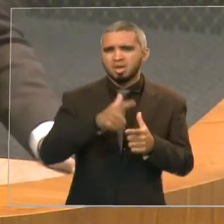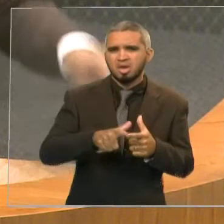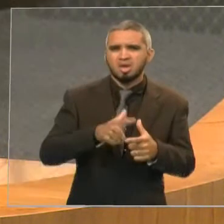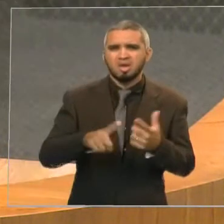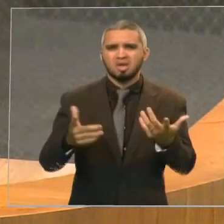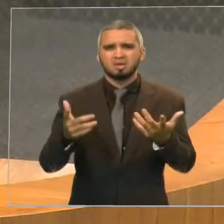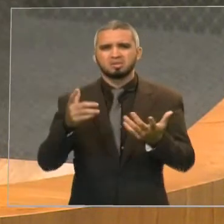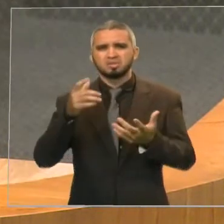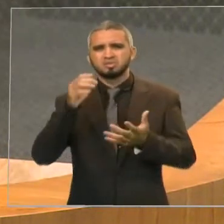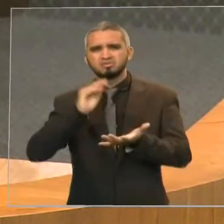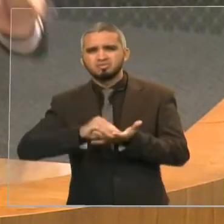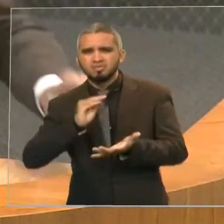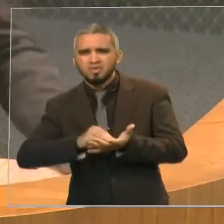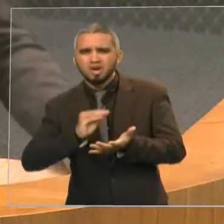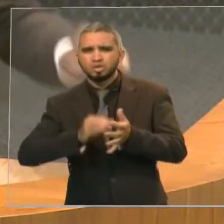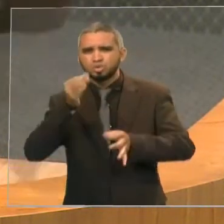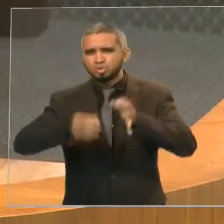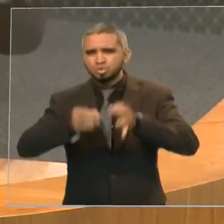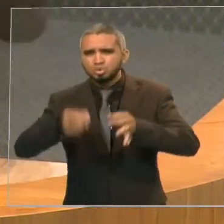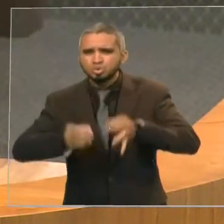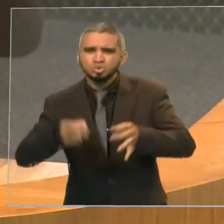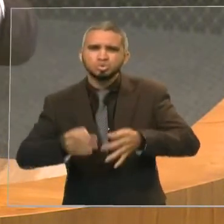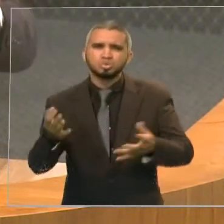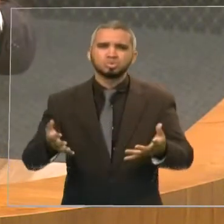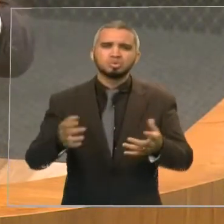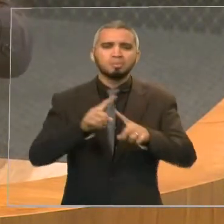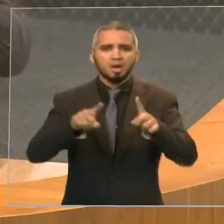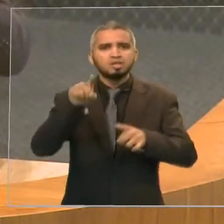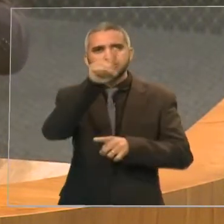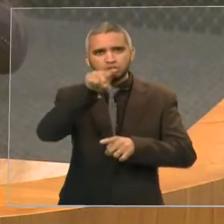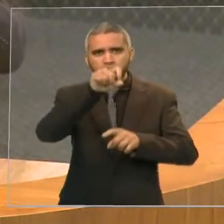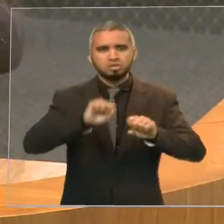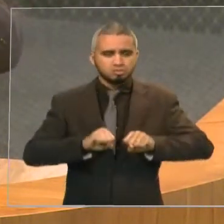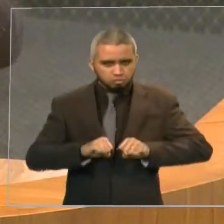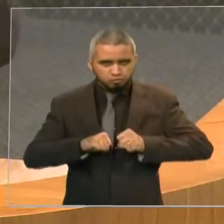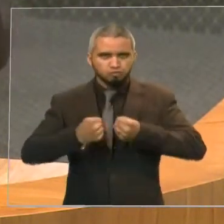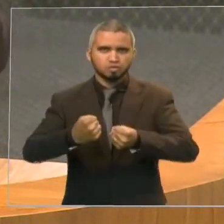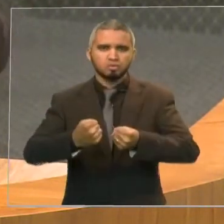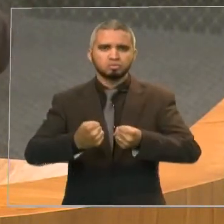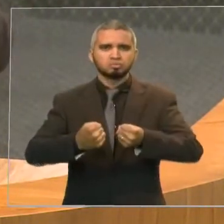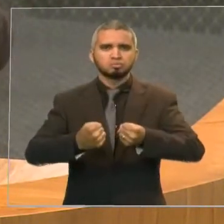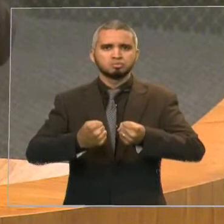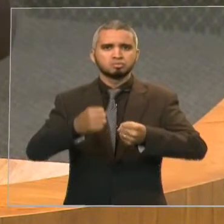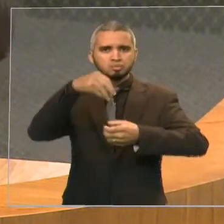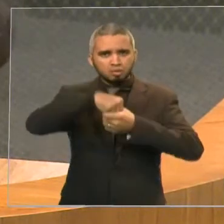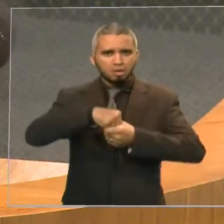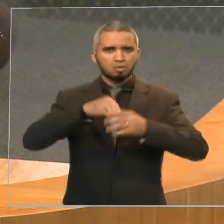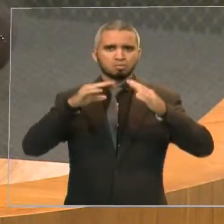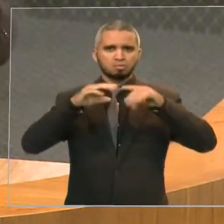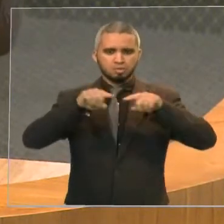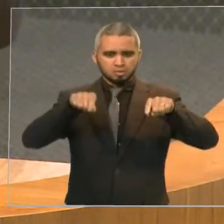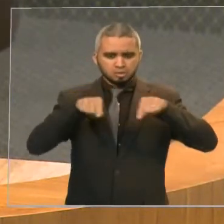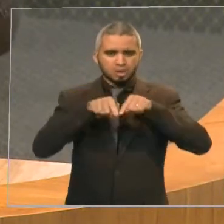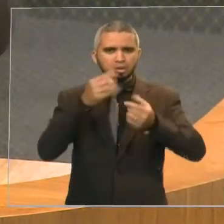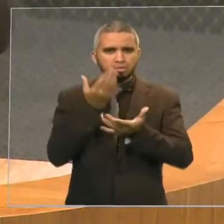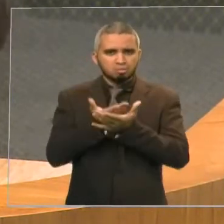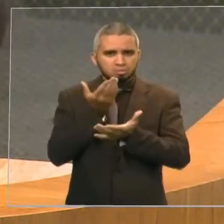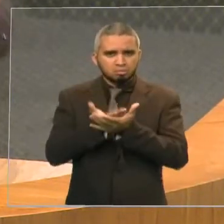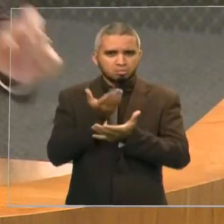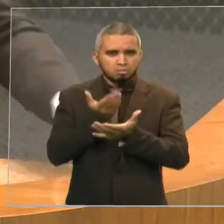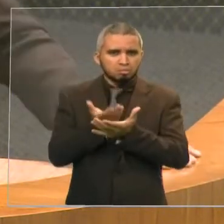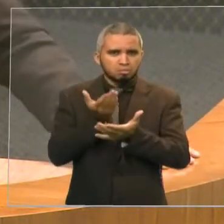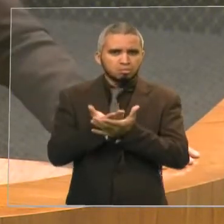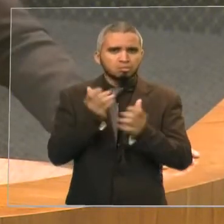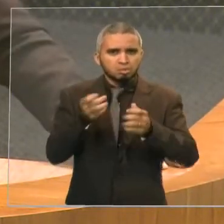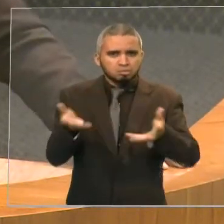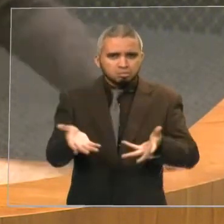injustiça, diante de tantos dissabores, estão em sala de aula, elevando e melhorando a educação